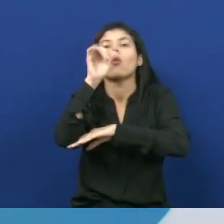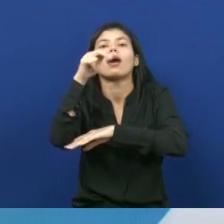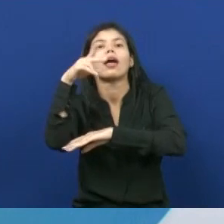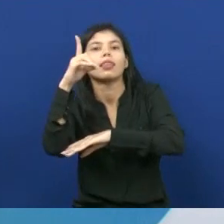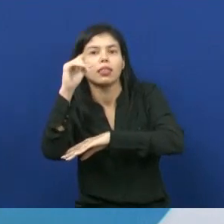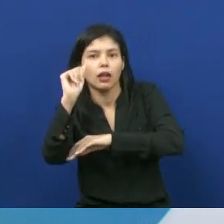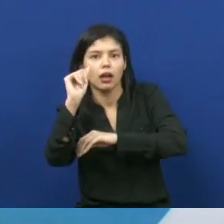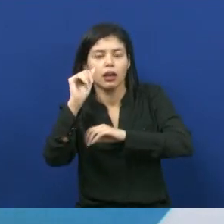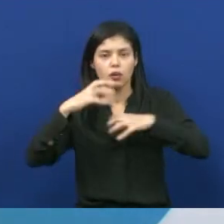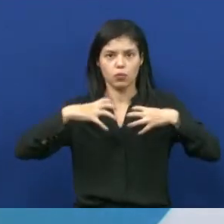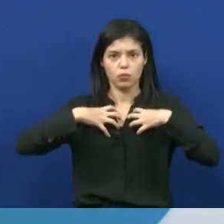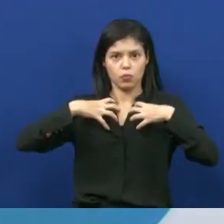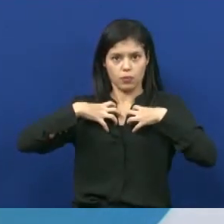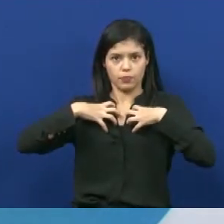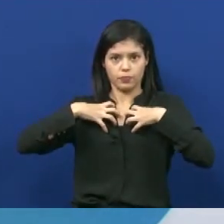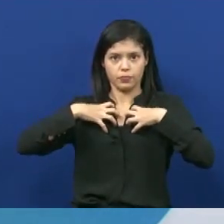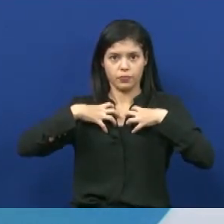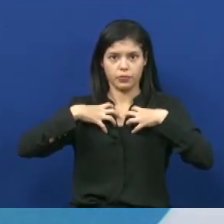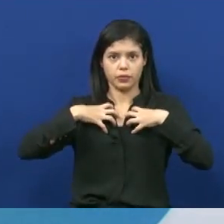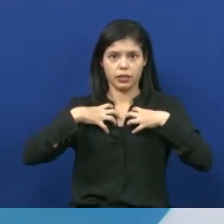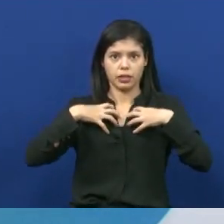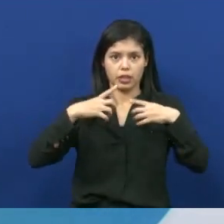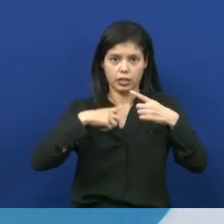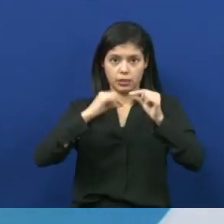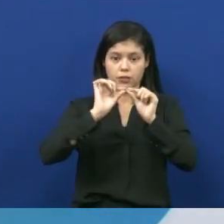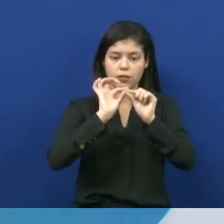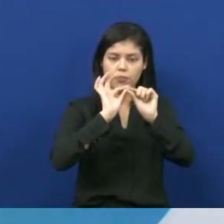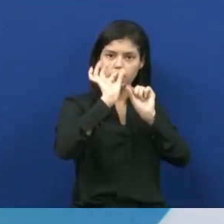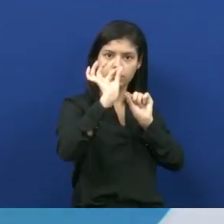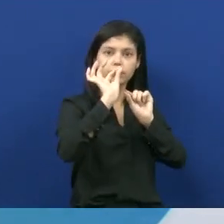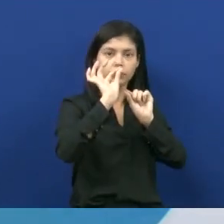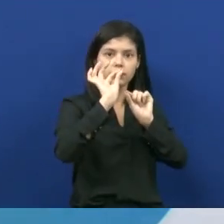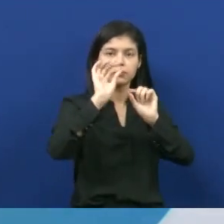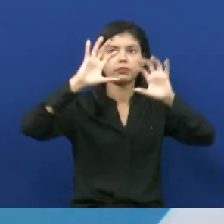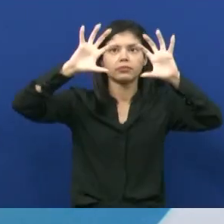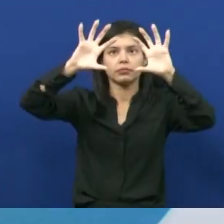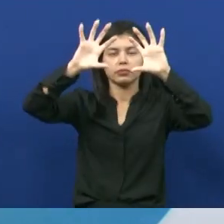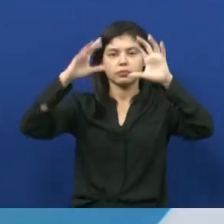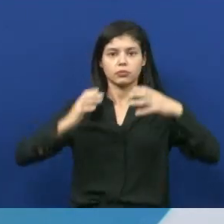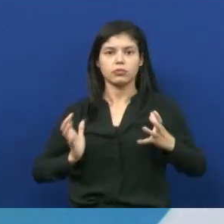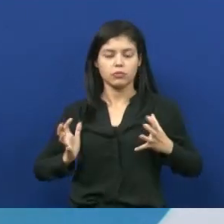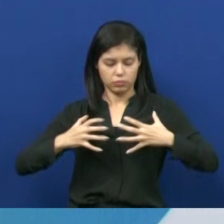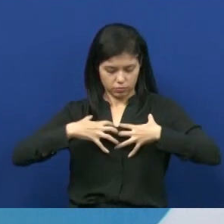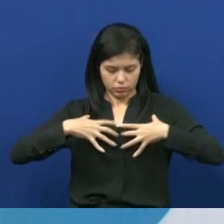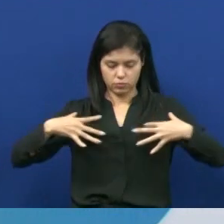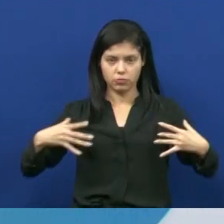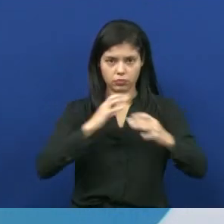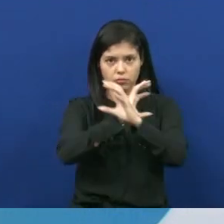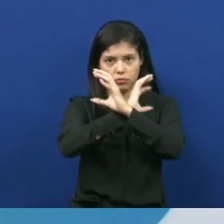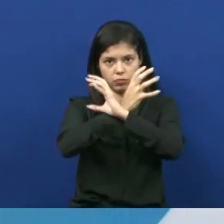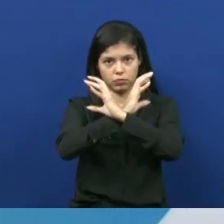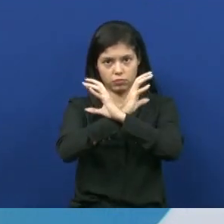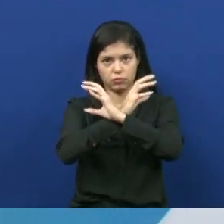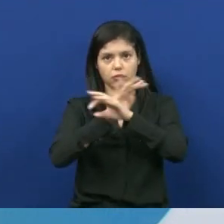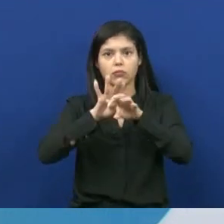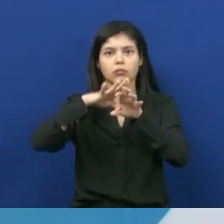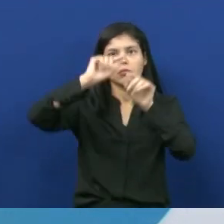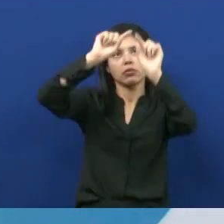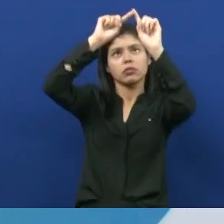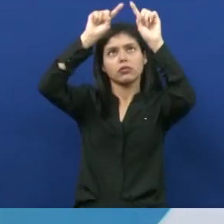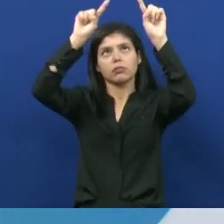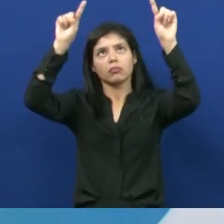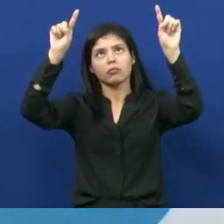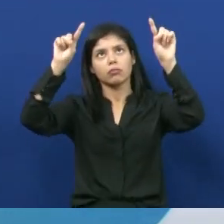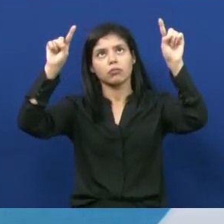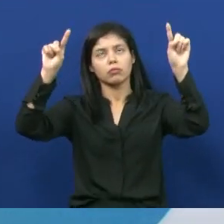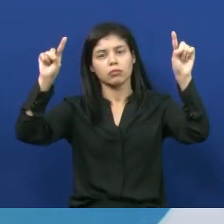liga o nosso pulmão ao nosso tórax, aos nossos ossos aqui da caixa torácica. Sendo